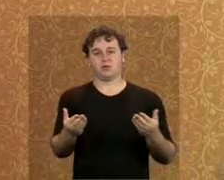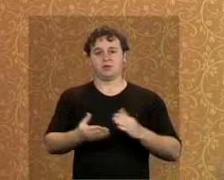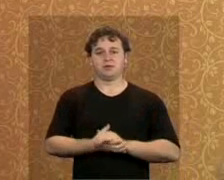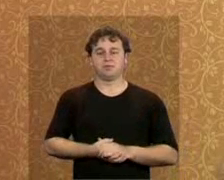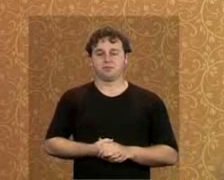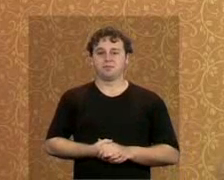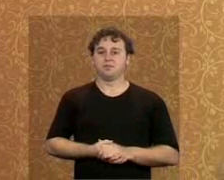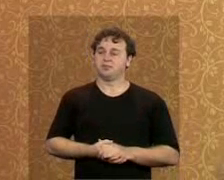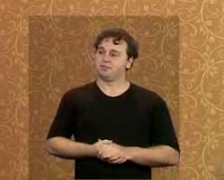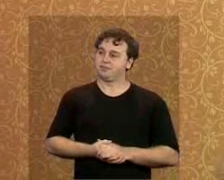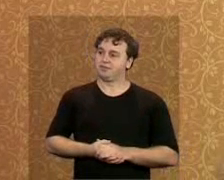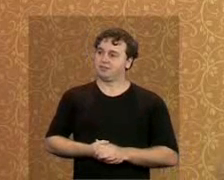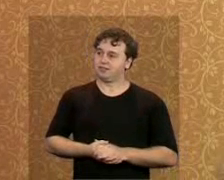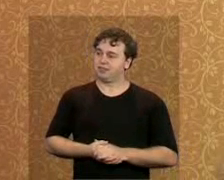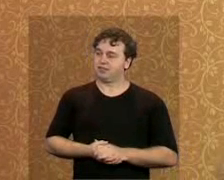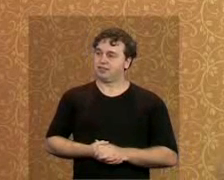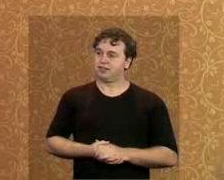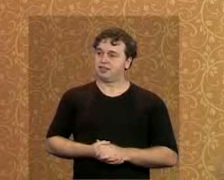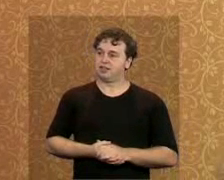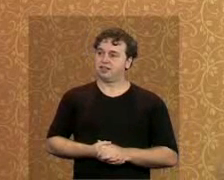amiga?